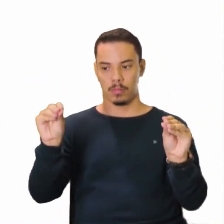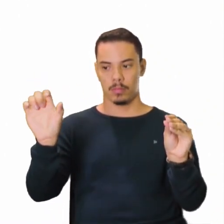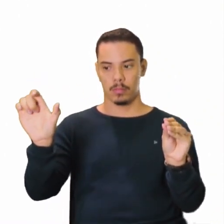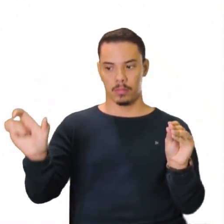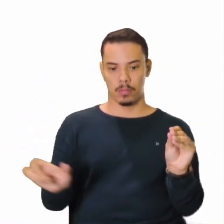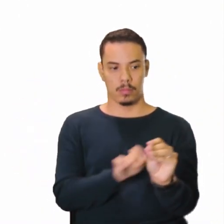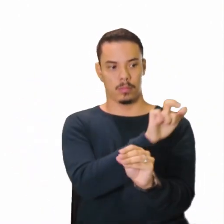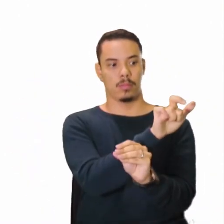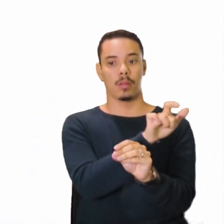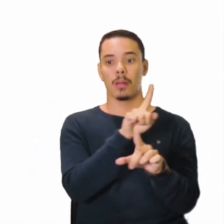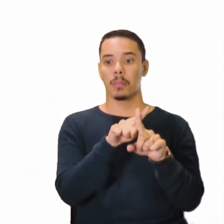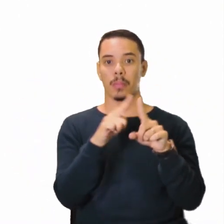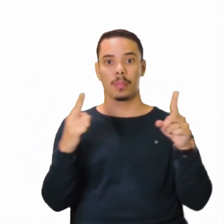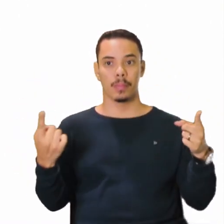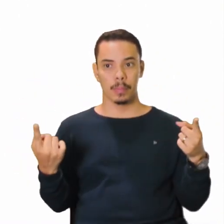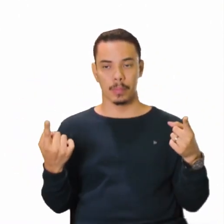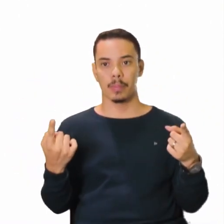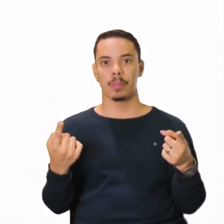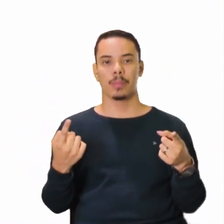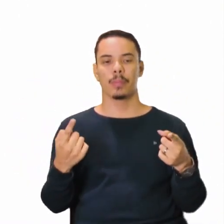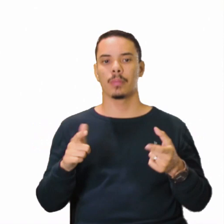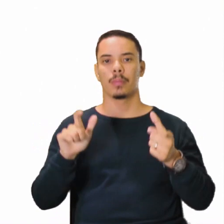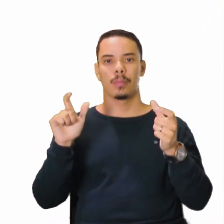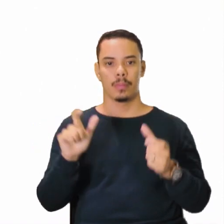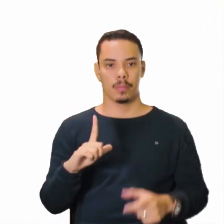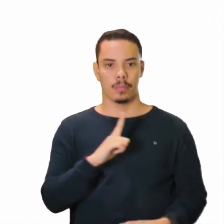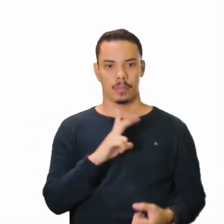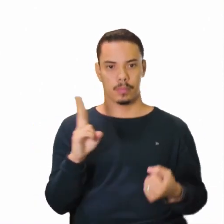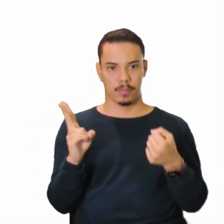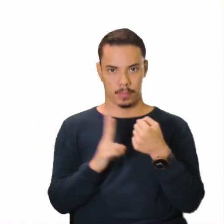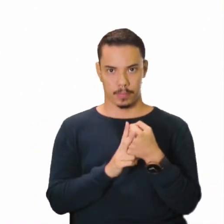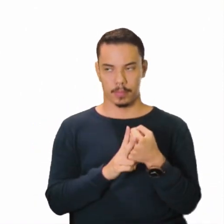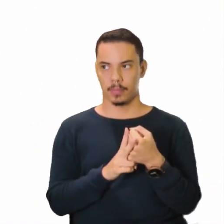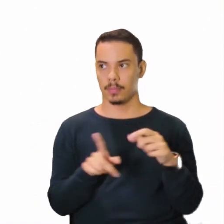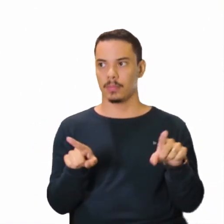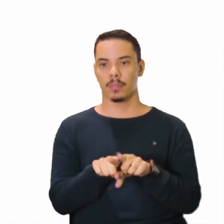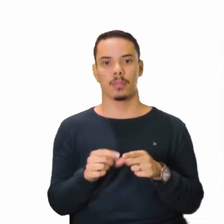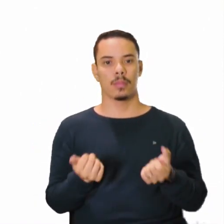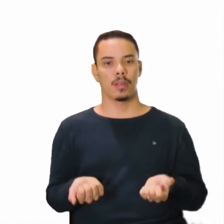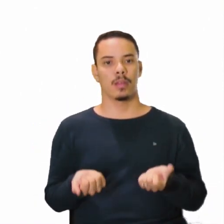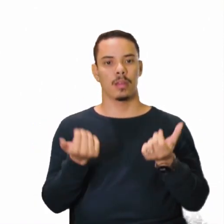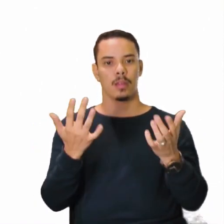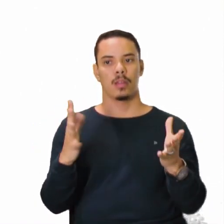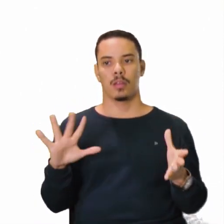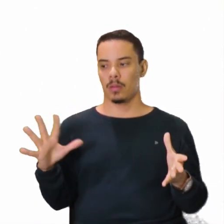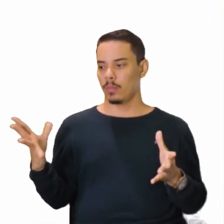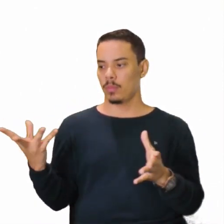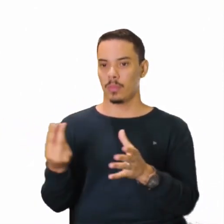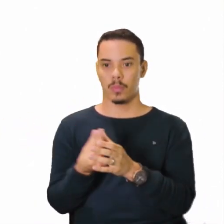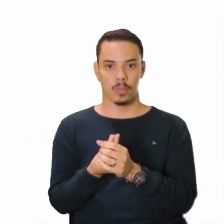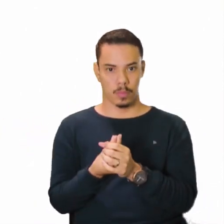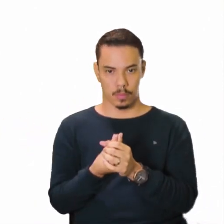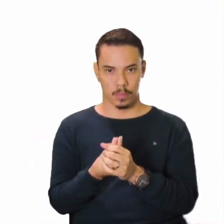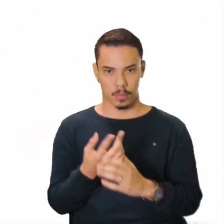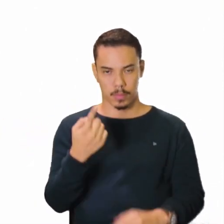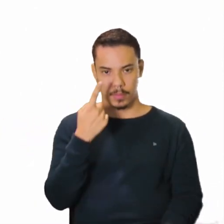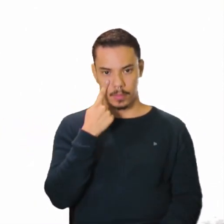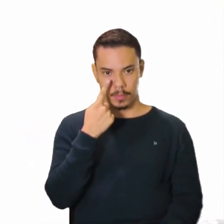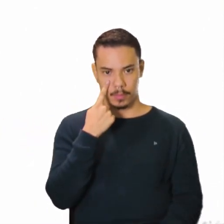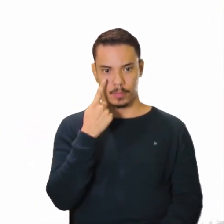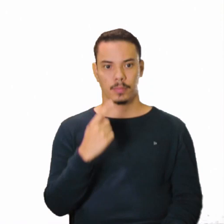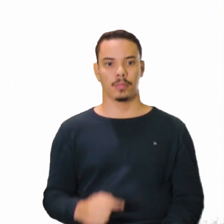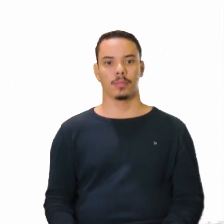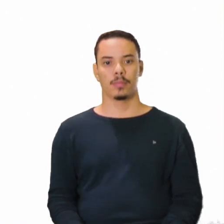oração. Mas, aonde está o nosso verbo? Indicando pluralidade. Vejam só.